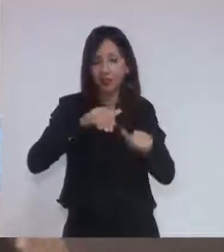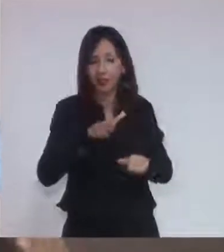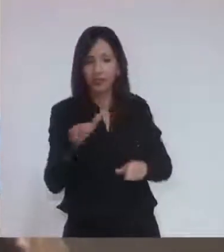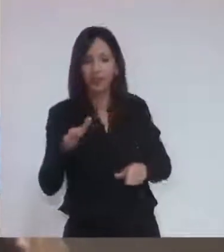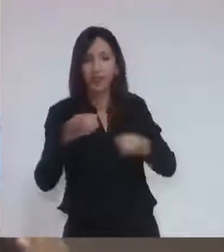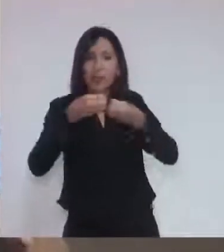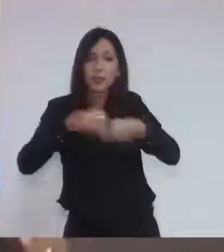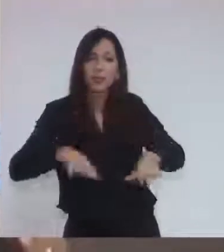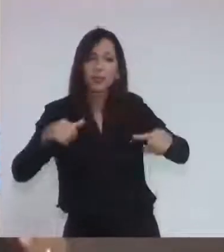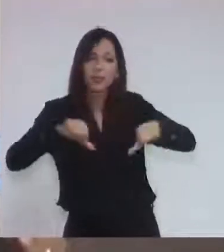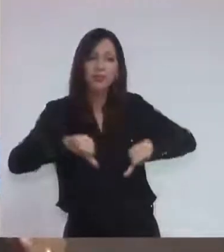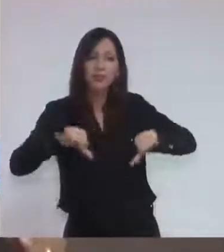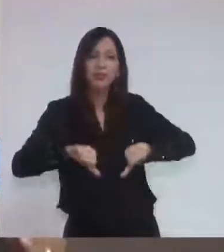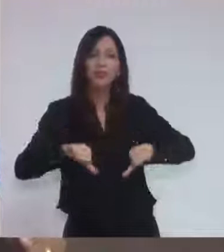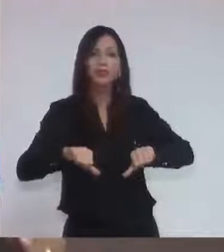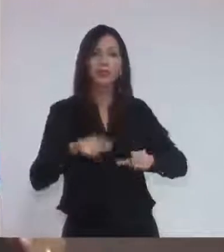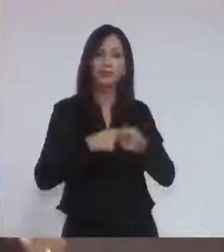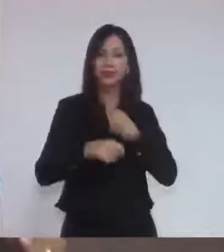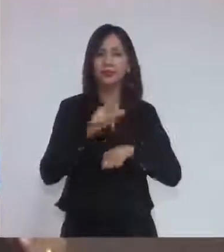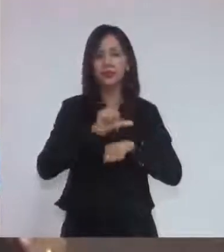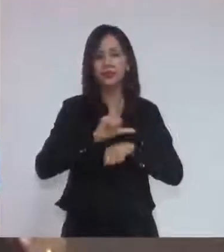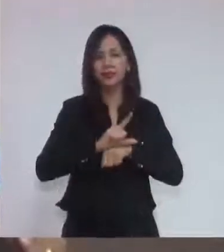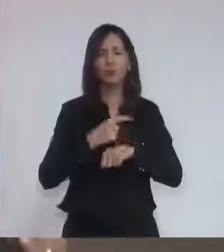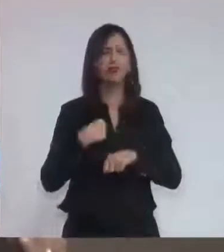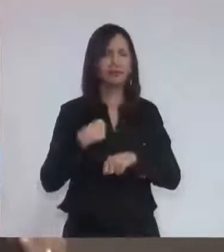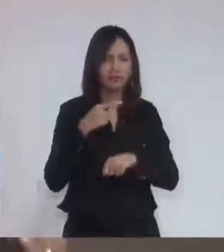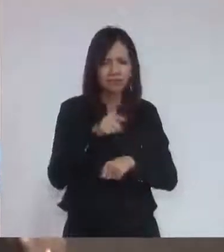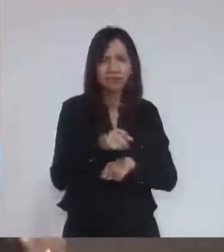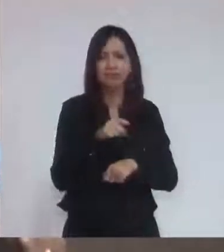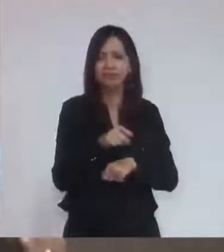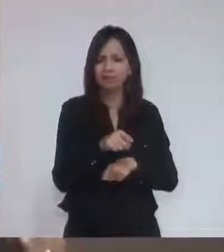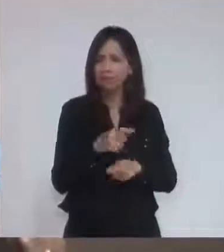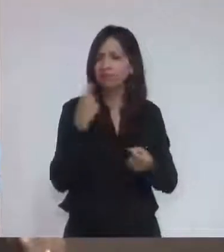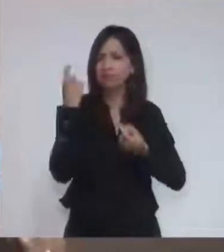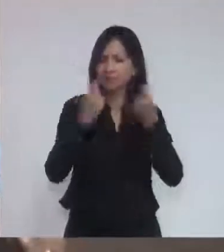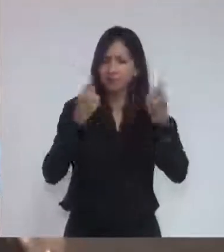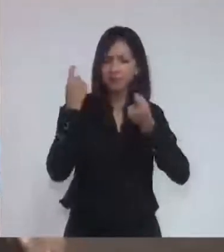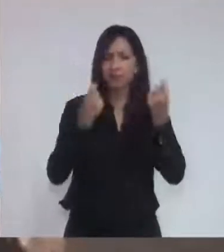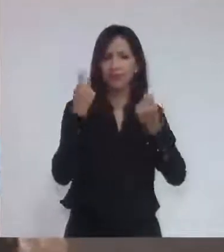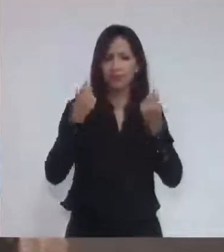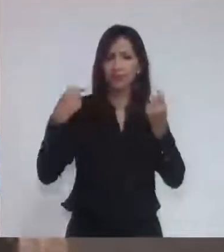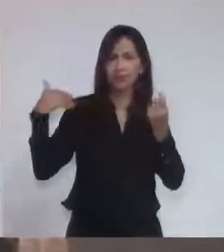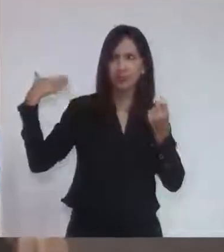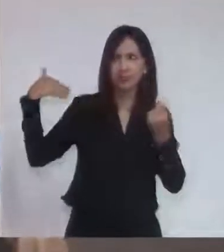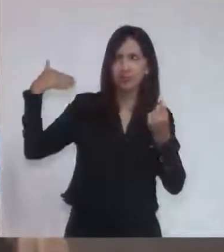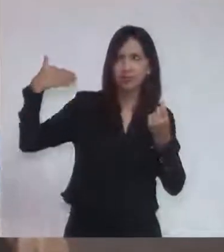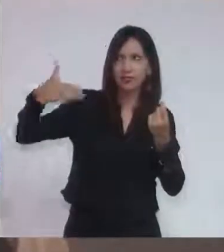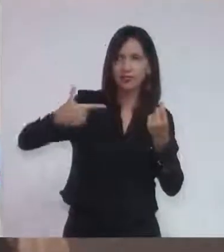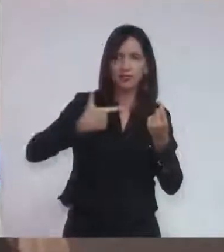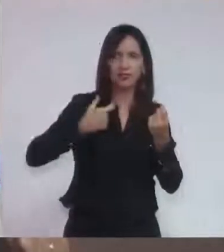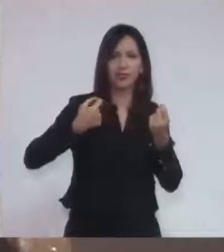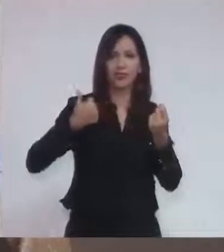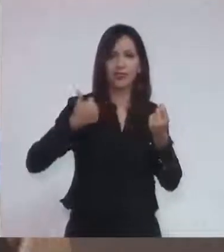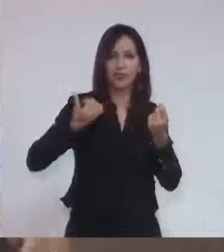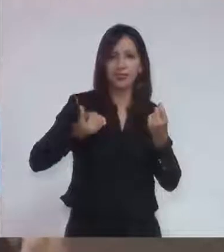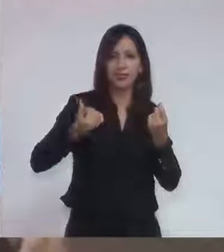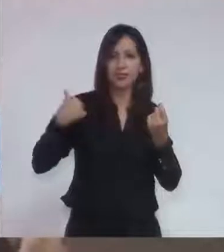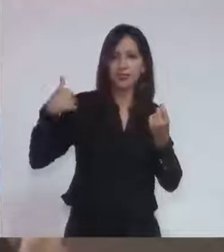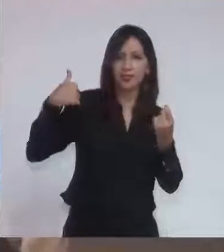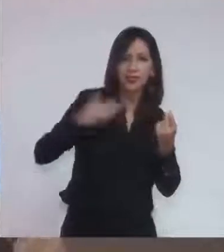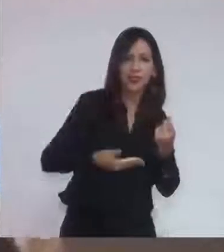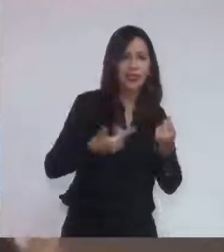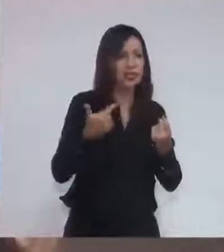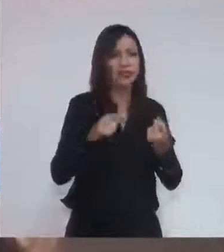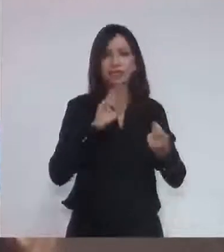comércio local, não é? E o que os deixa preocupados? Porque desde 2016, palavra deles, eles não têm uma